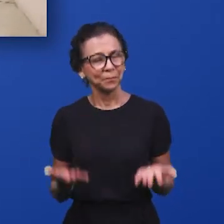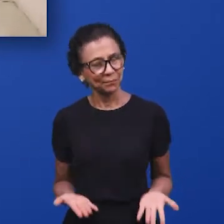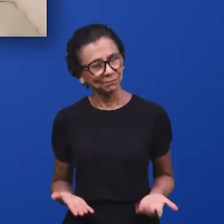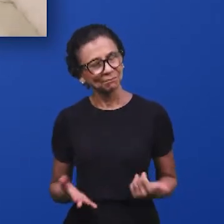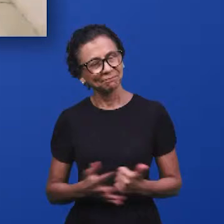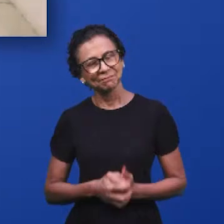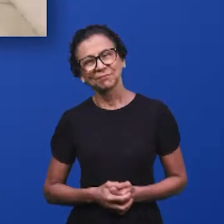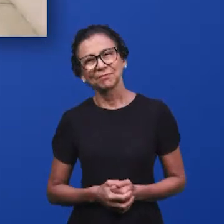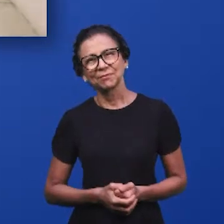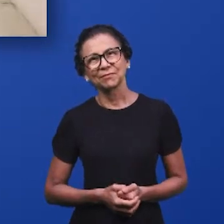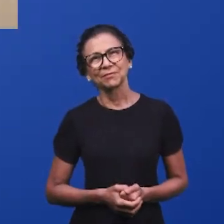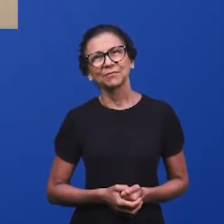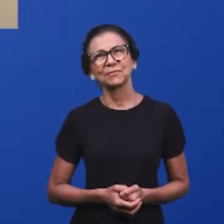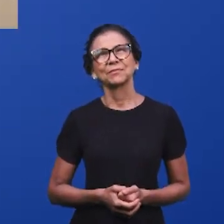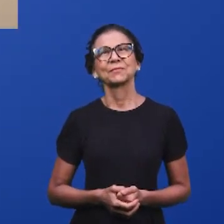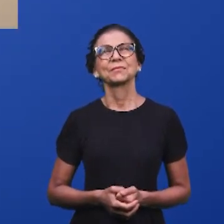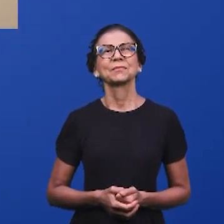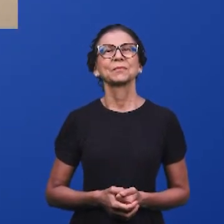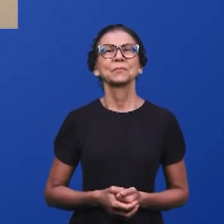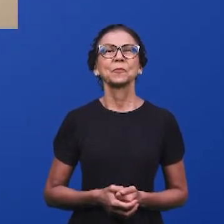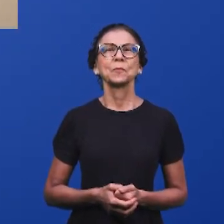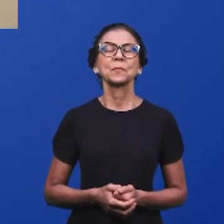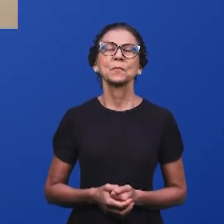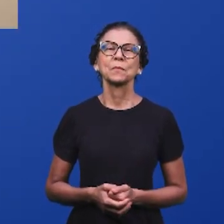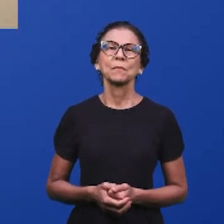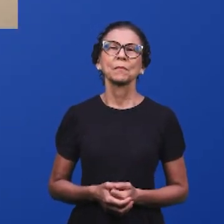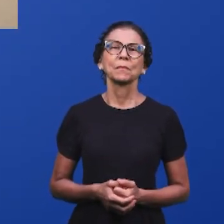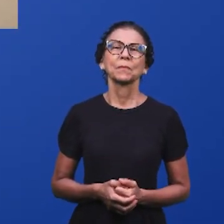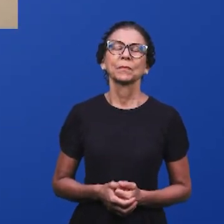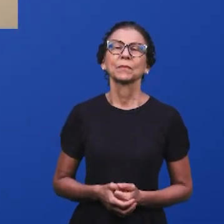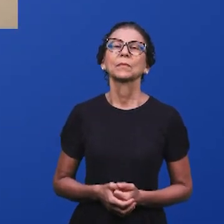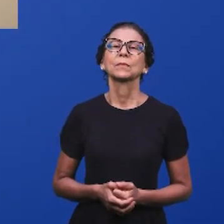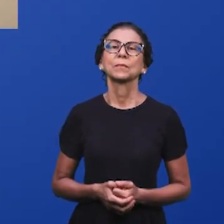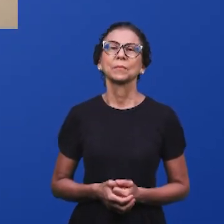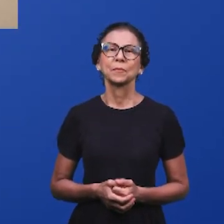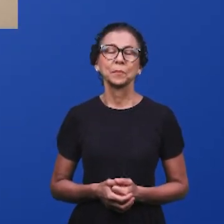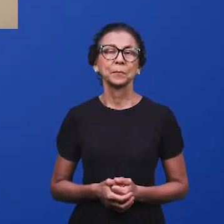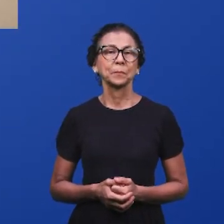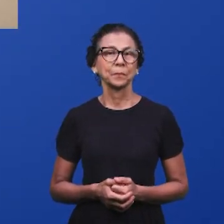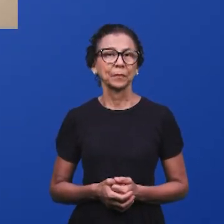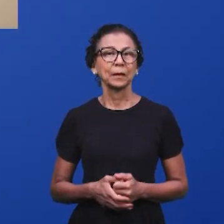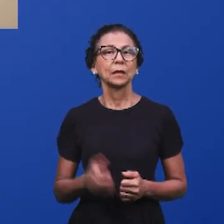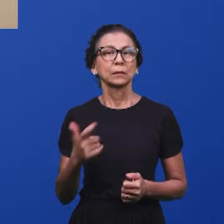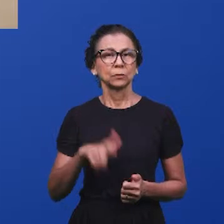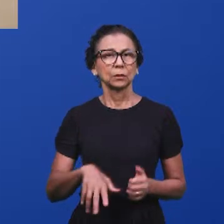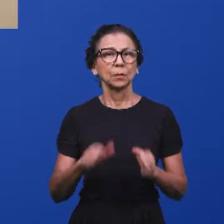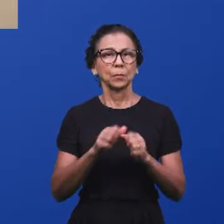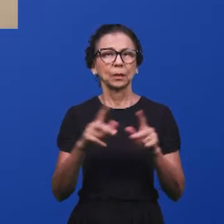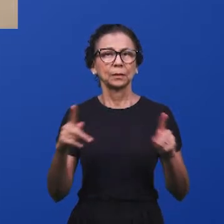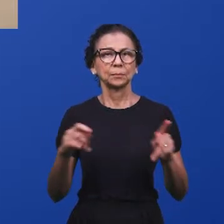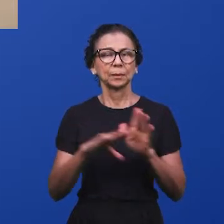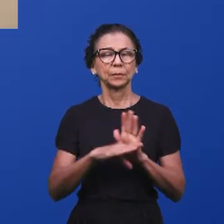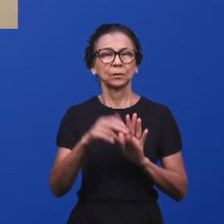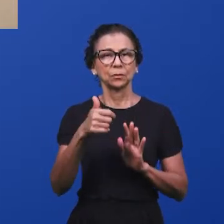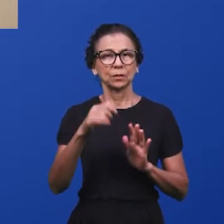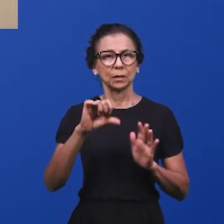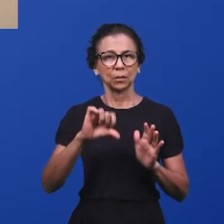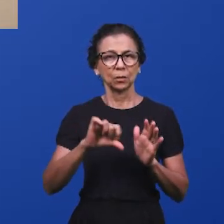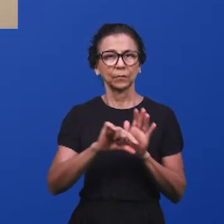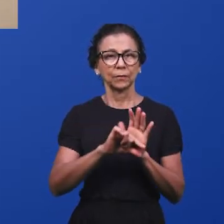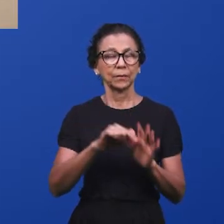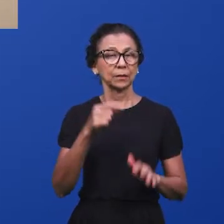Senhor Jesus! Maria. Lendo Apocalipse, capítulo 19, verso